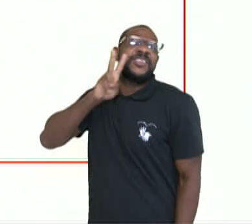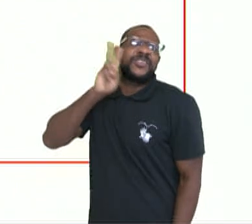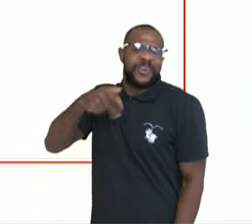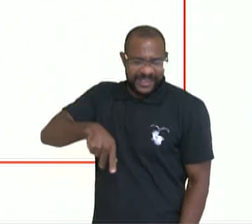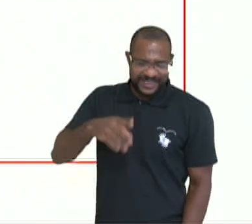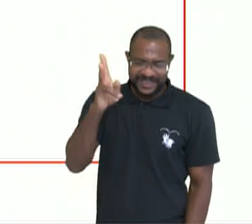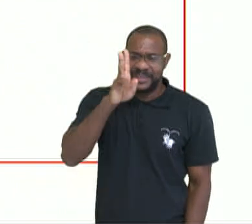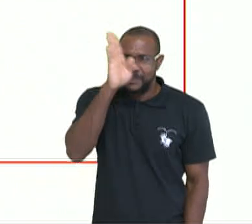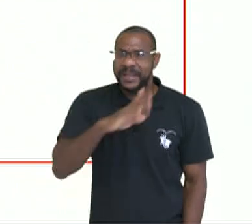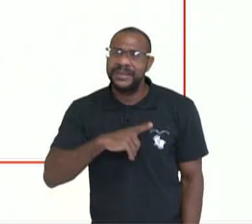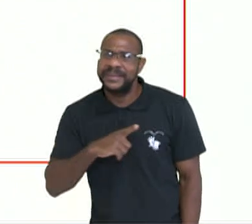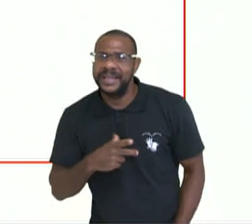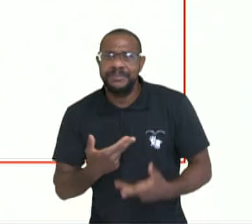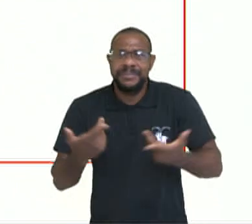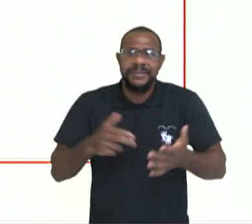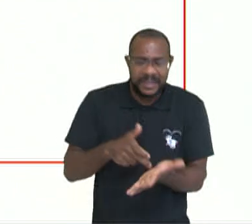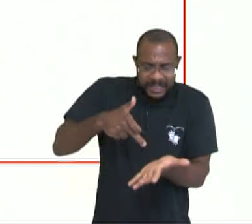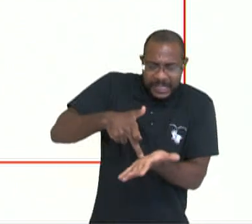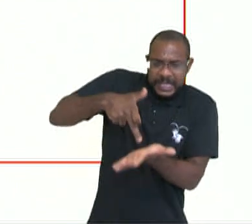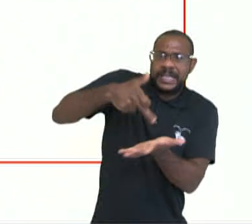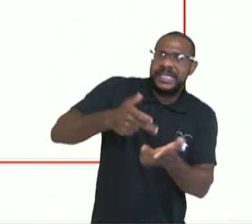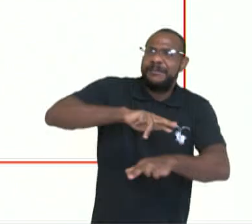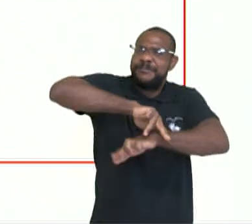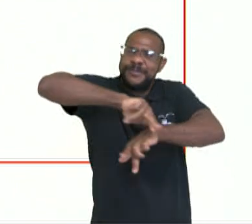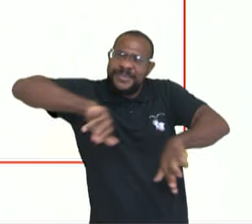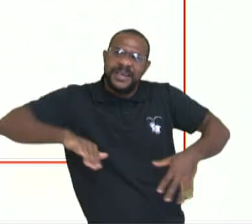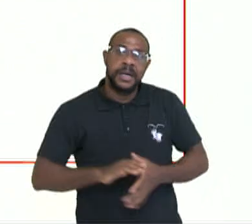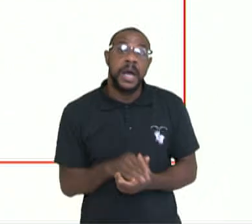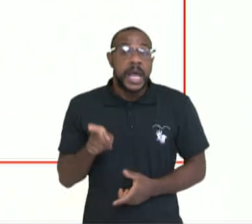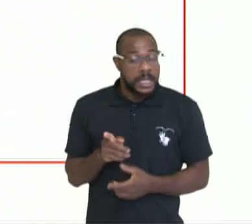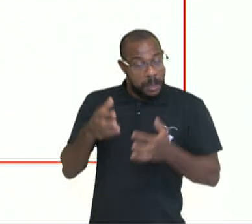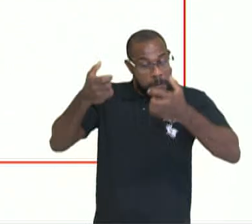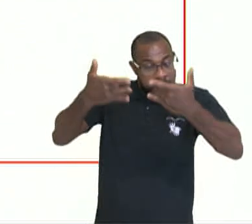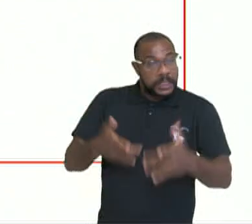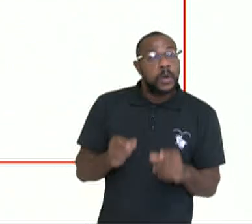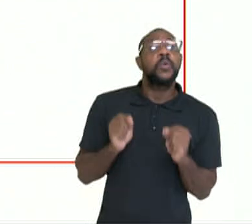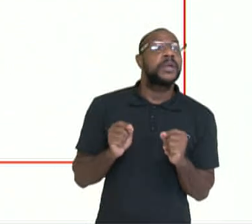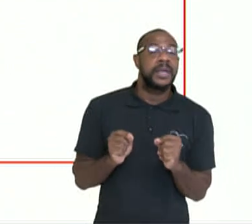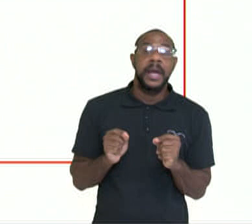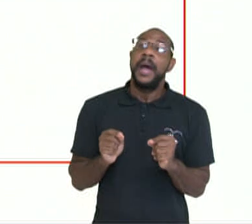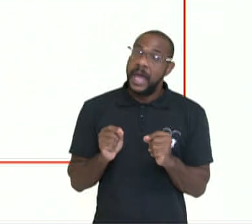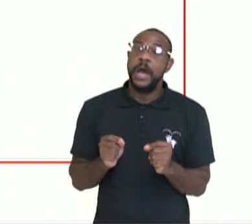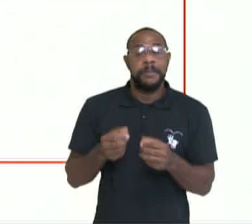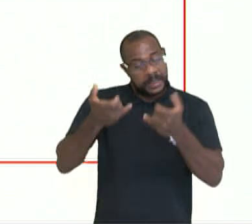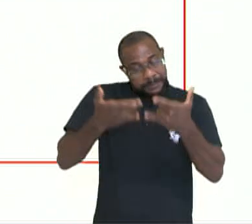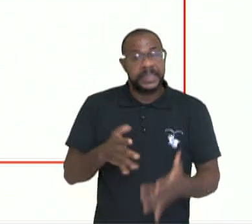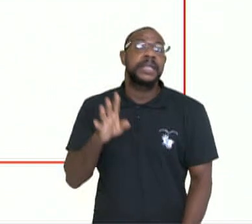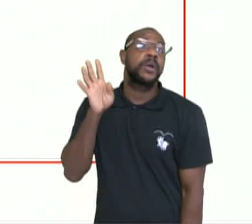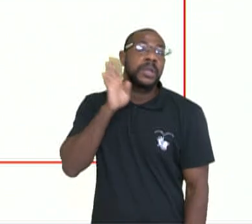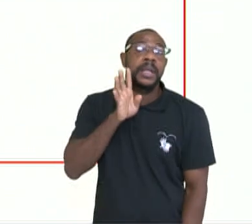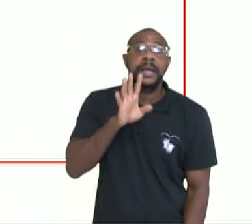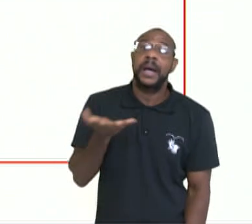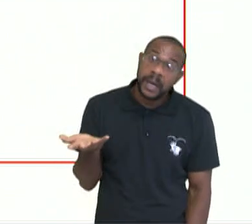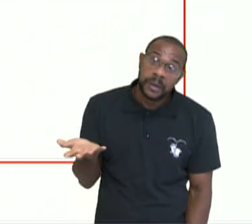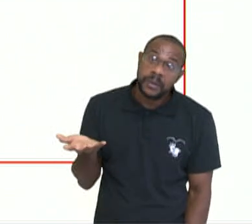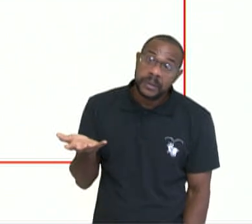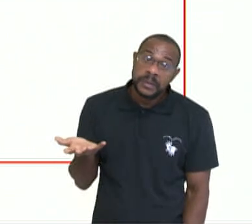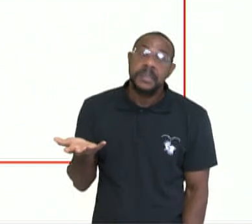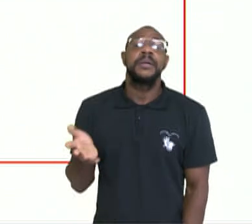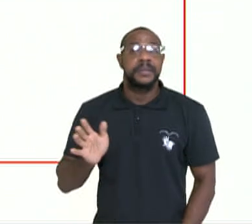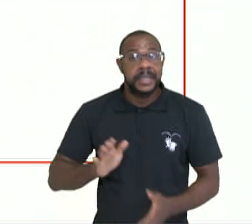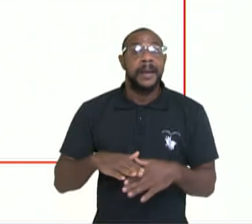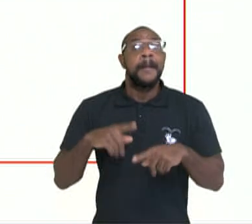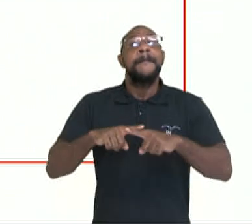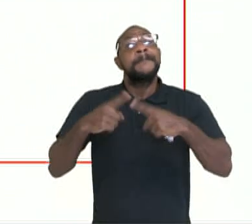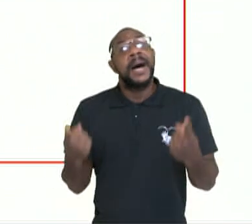Não importa. Saiba que esse tipo de explicação da realidade é uma explicação fantástica, fantasiosa em algum sentido,